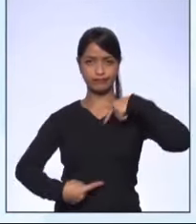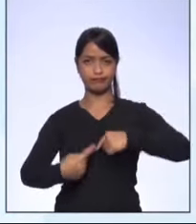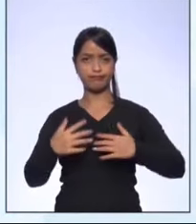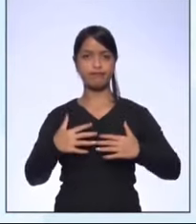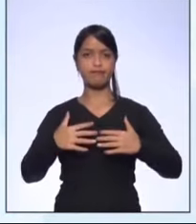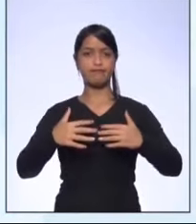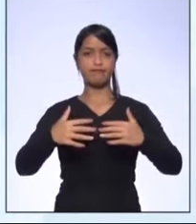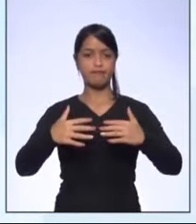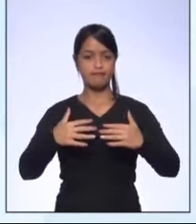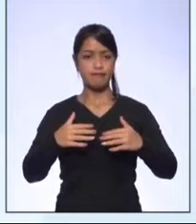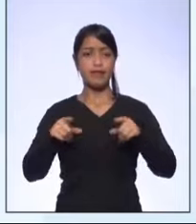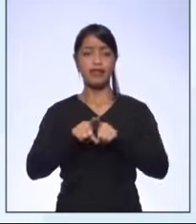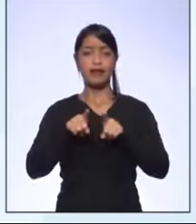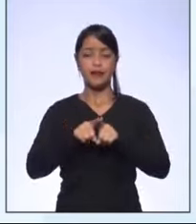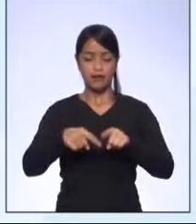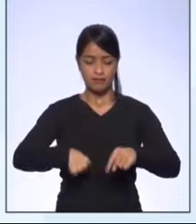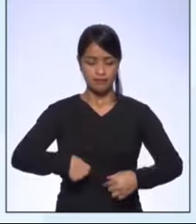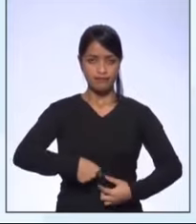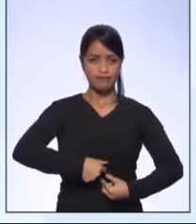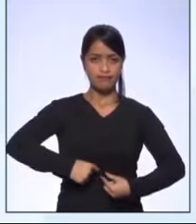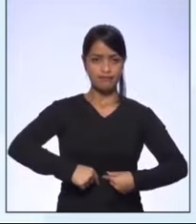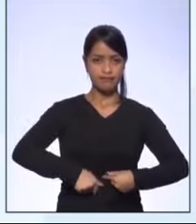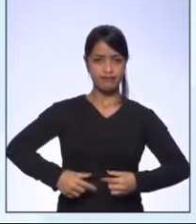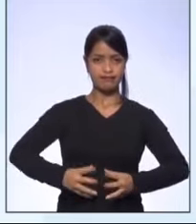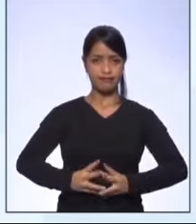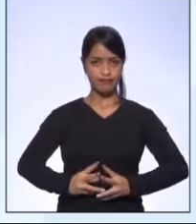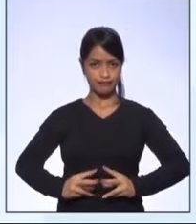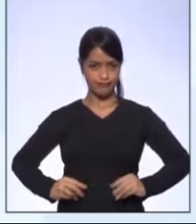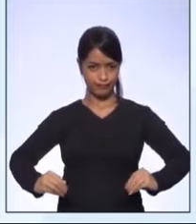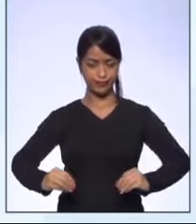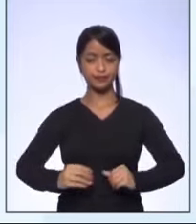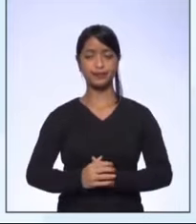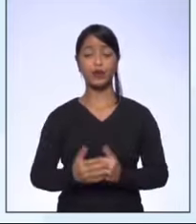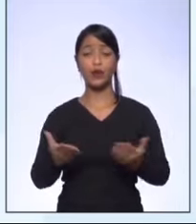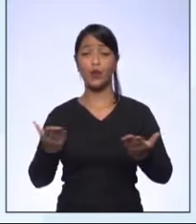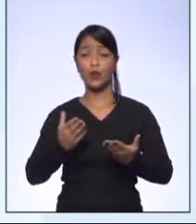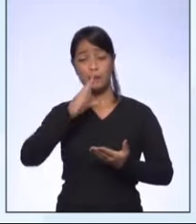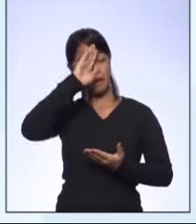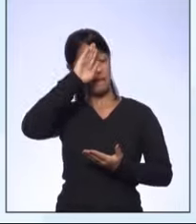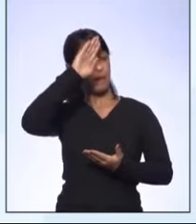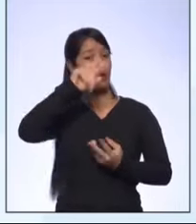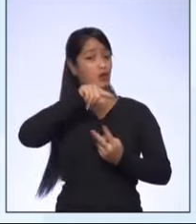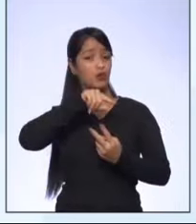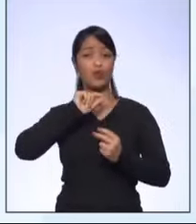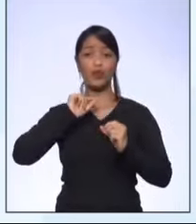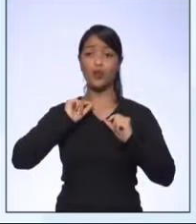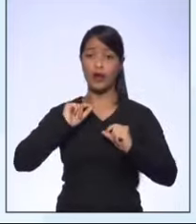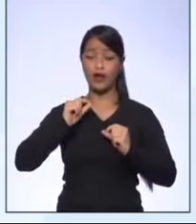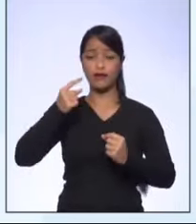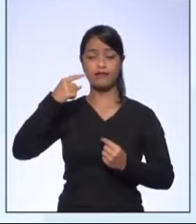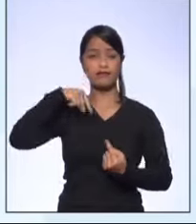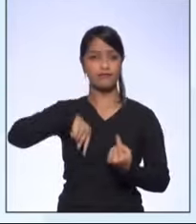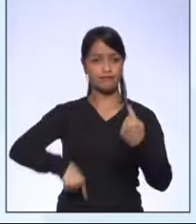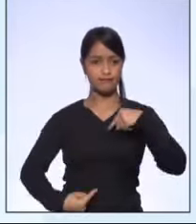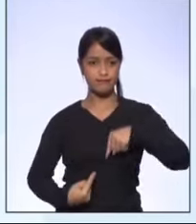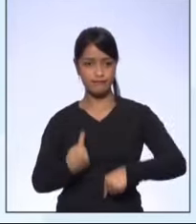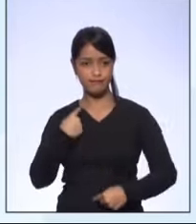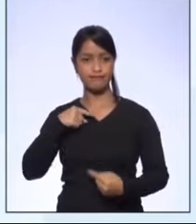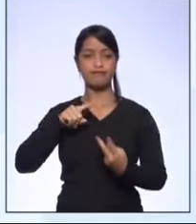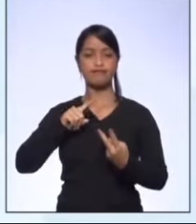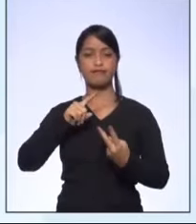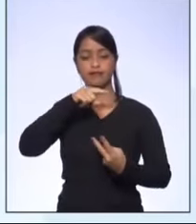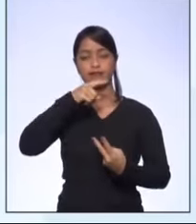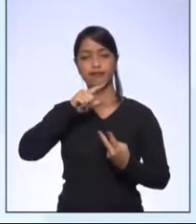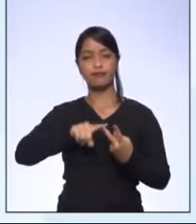digestório, tá? A nossa maior ênfase nesta aula vai ser respiratório, digestório, circulatório, tá?